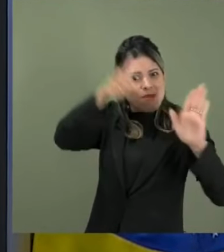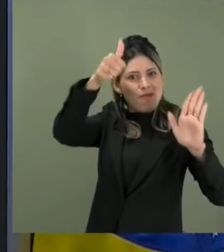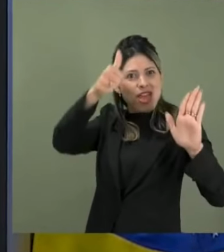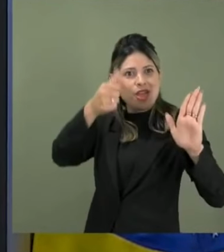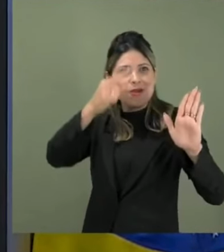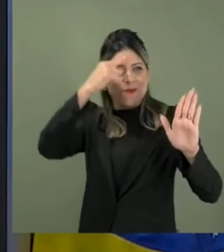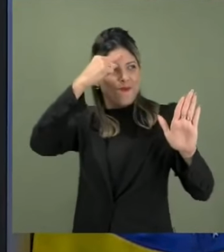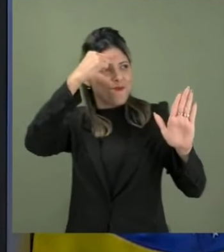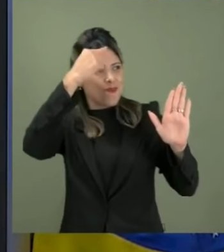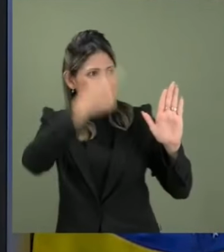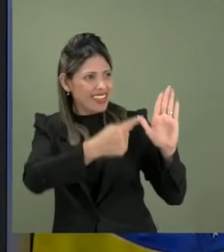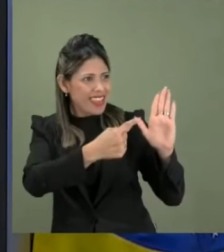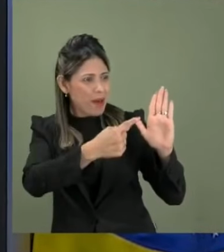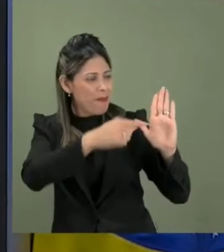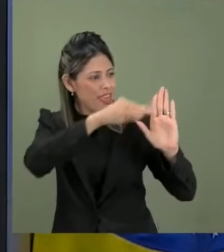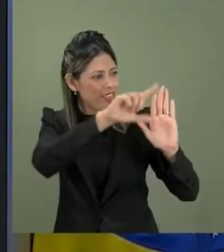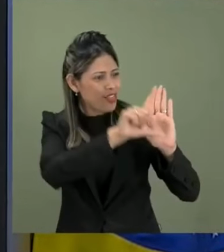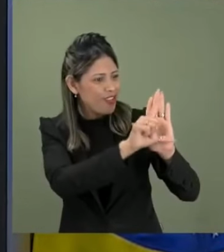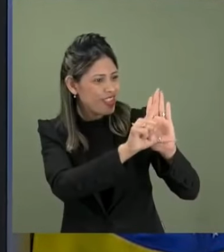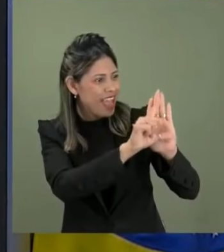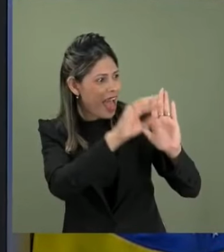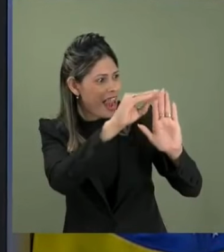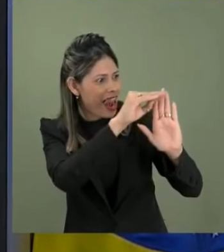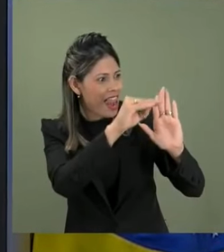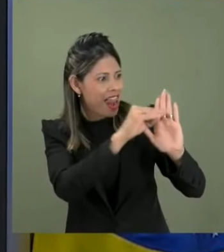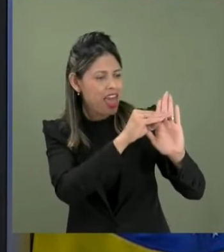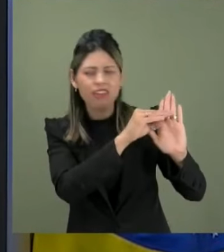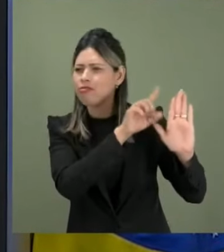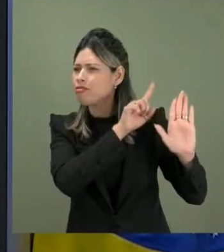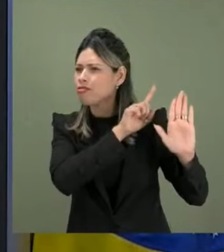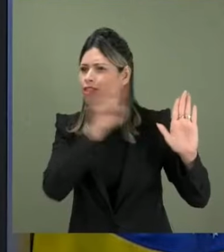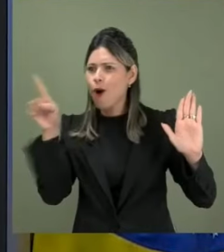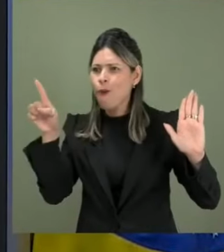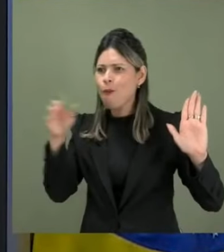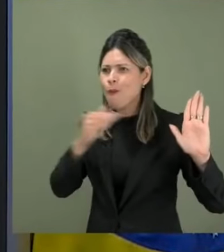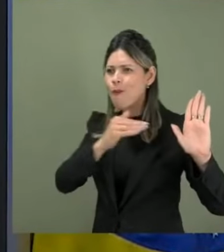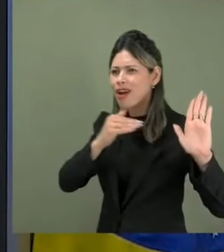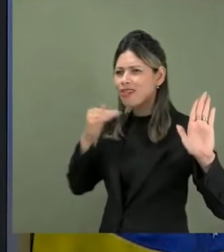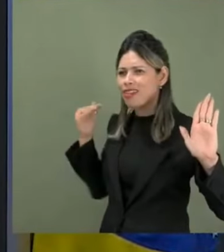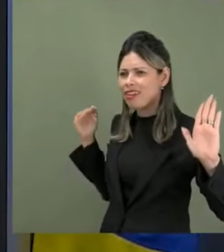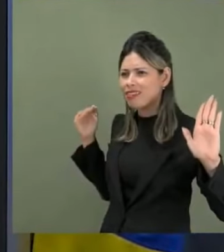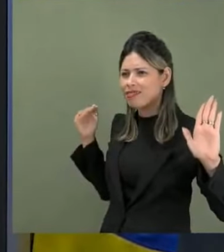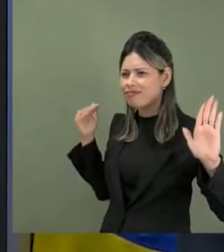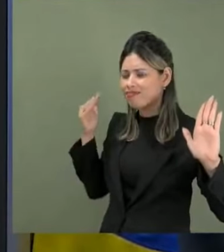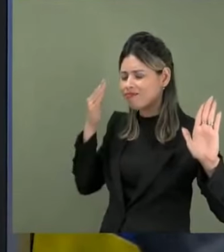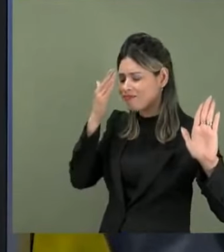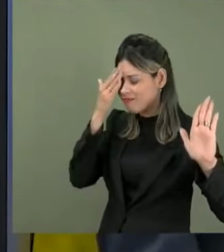lei diz o seguinte, não matarás. Obrigado.